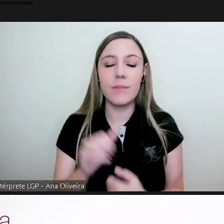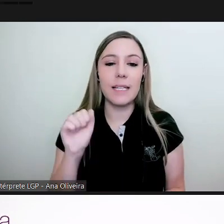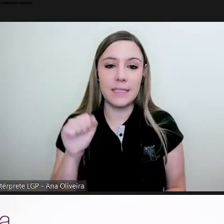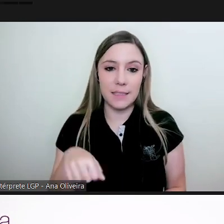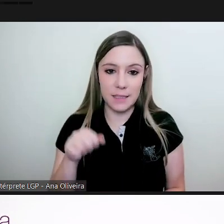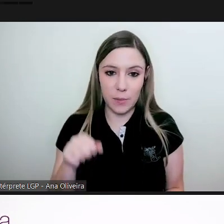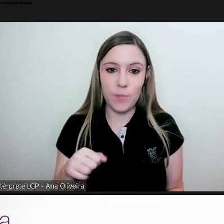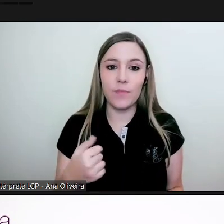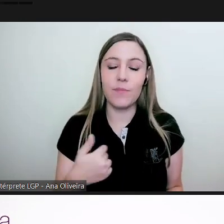quero reforçar